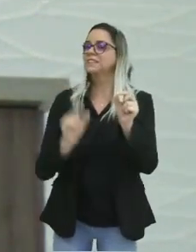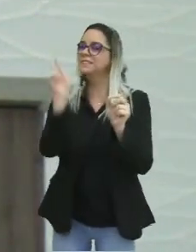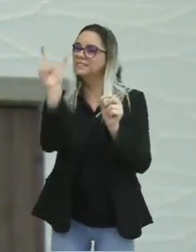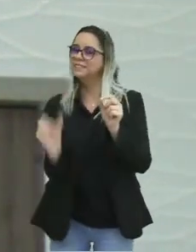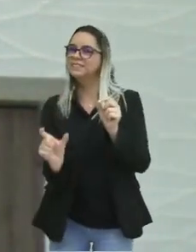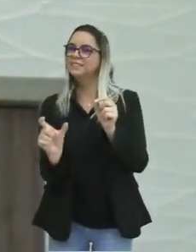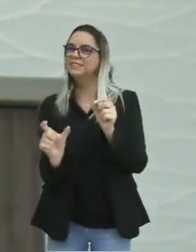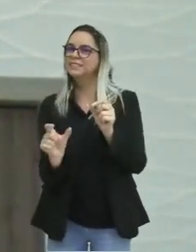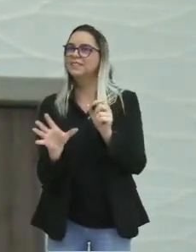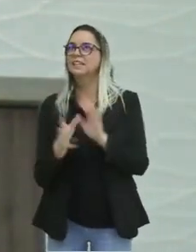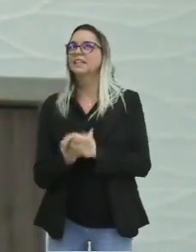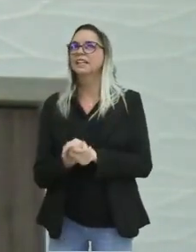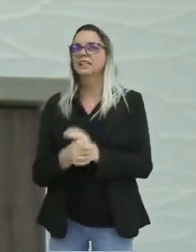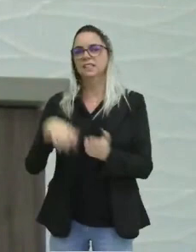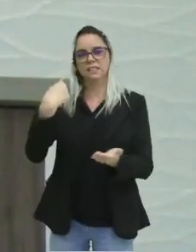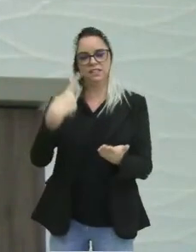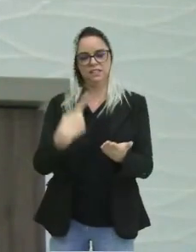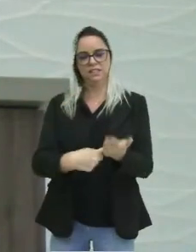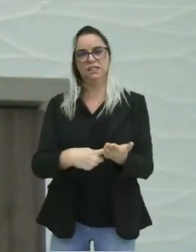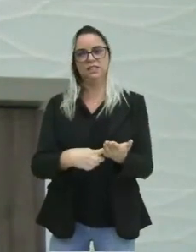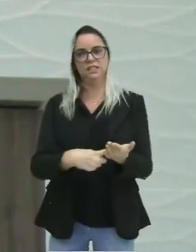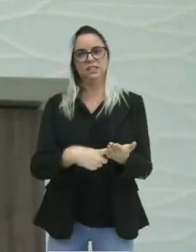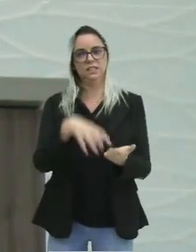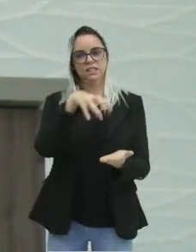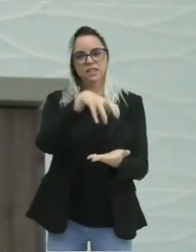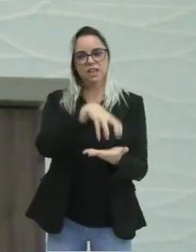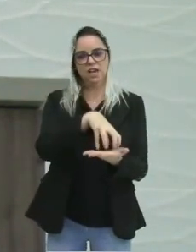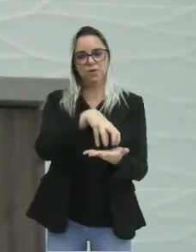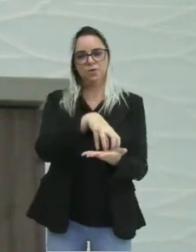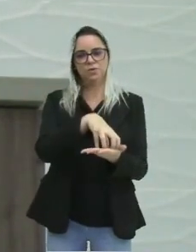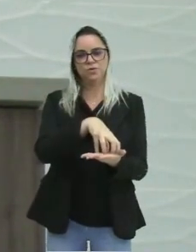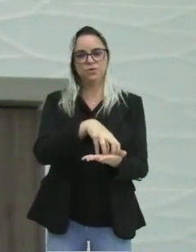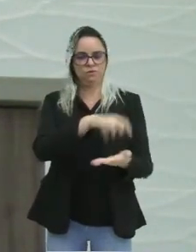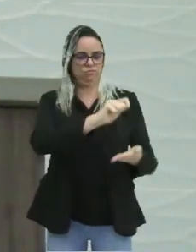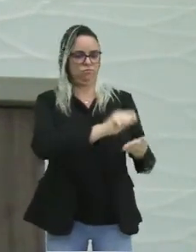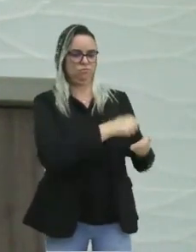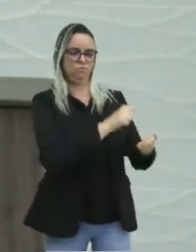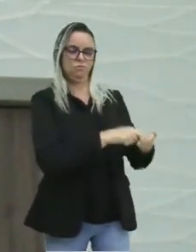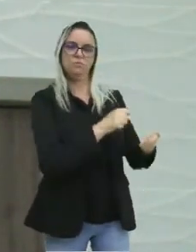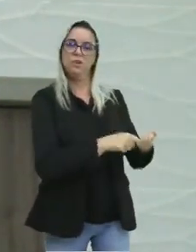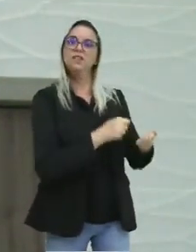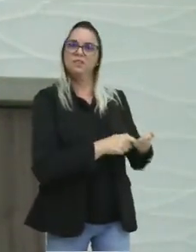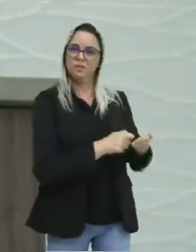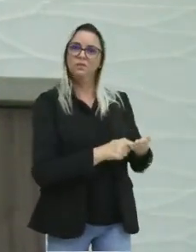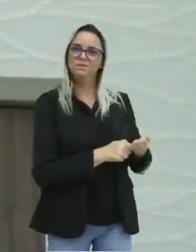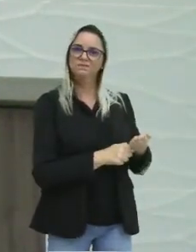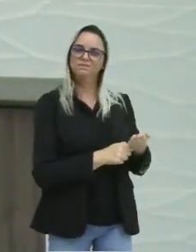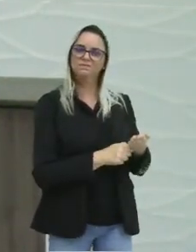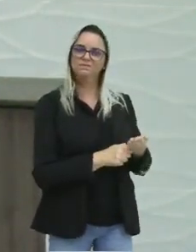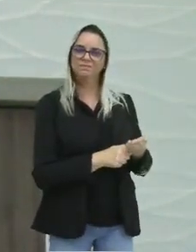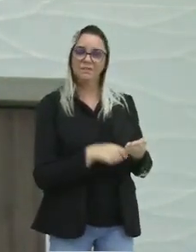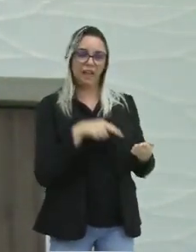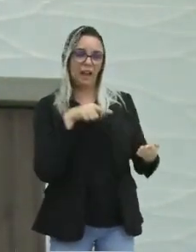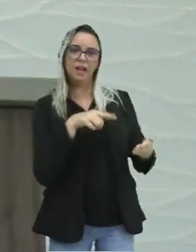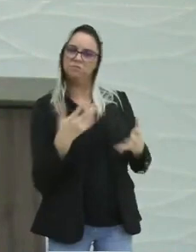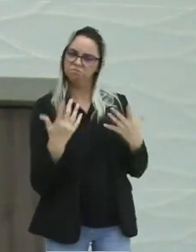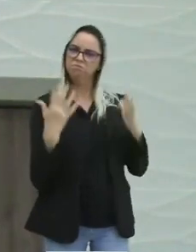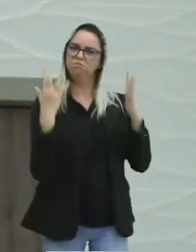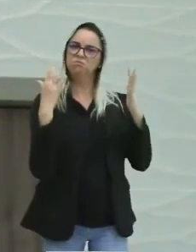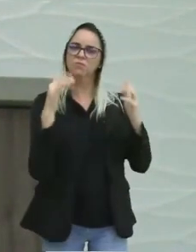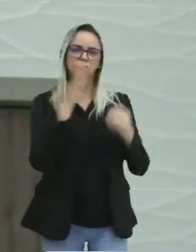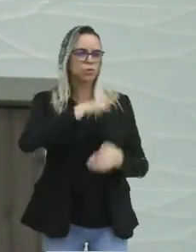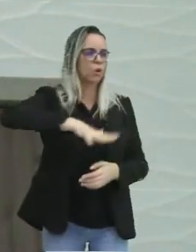a central de marcação. Está ali, o objetivo é de ajudar a população. Então, quero